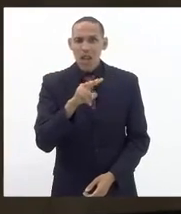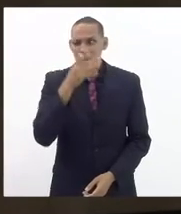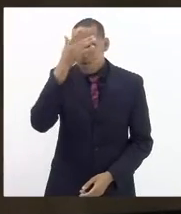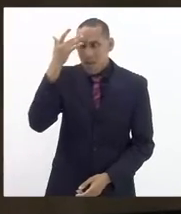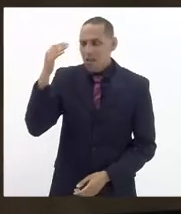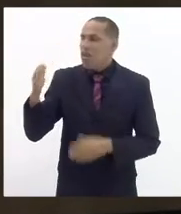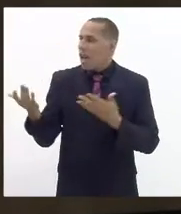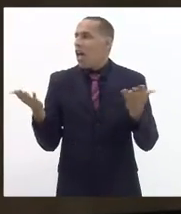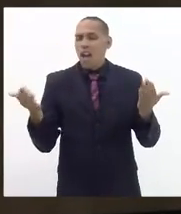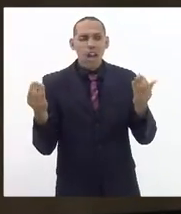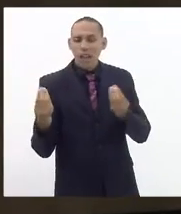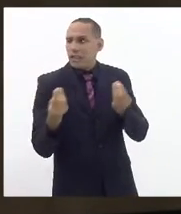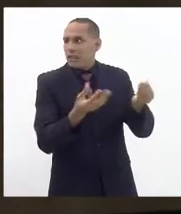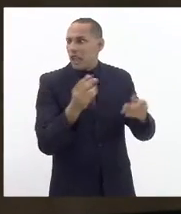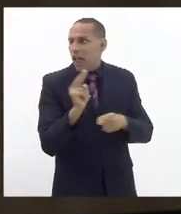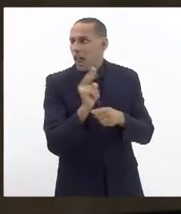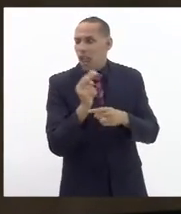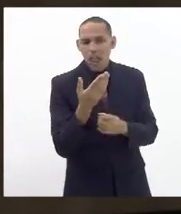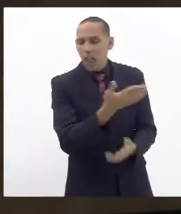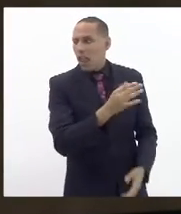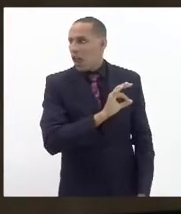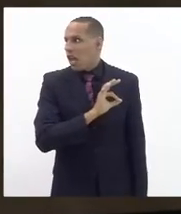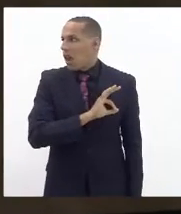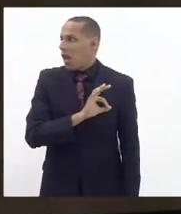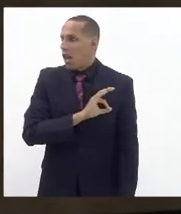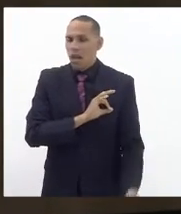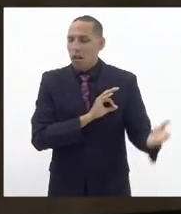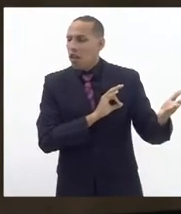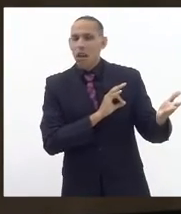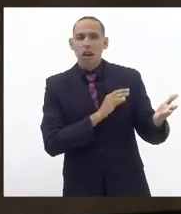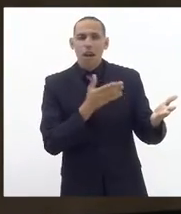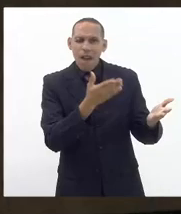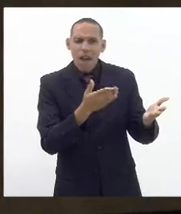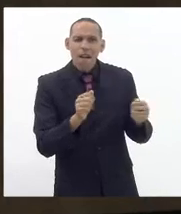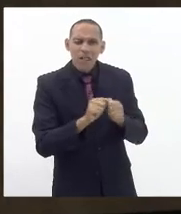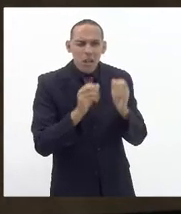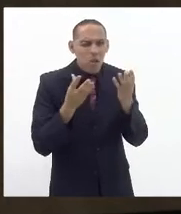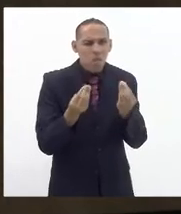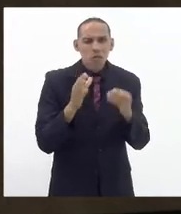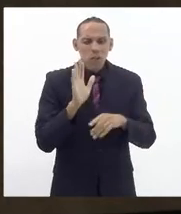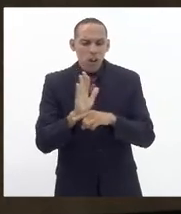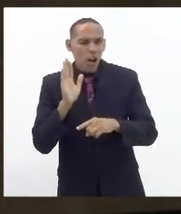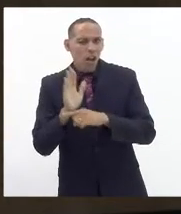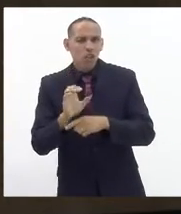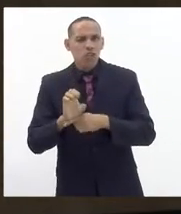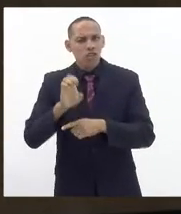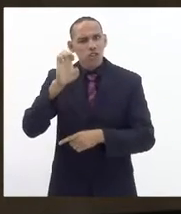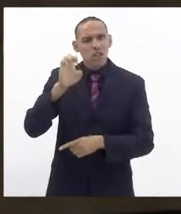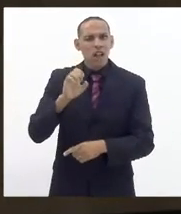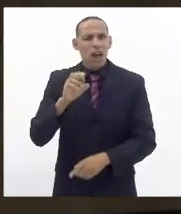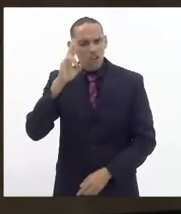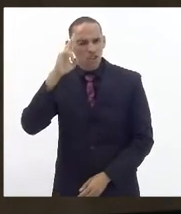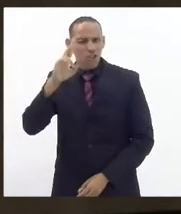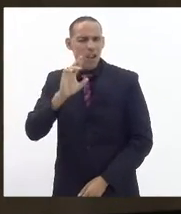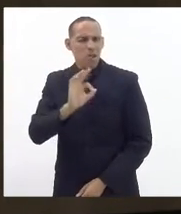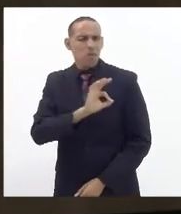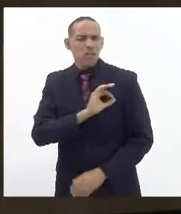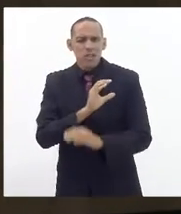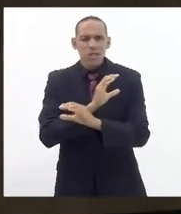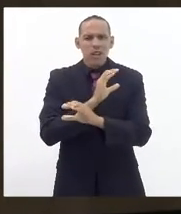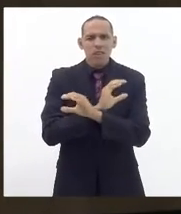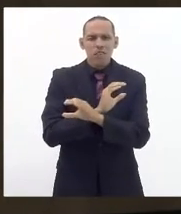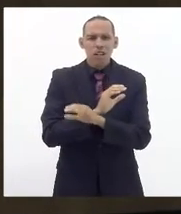a deputada Marta Rocha, que já fez muito por esse Estado, sendo chefe da Polícia Civil, prendendo criminosos, seja do tráfico ou da